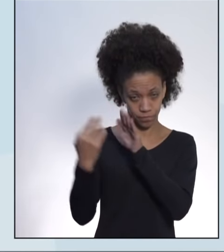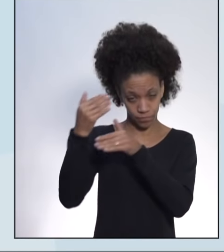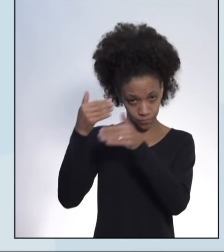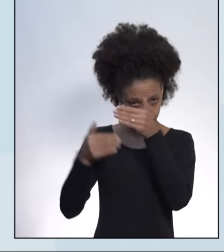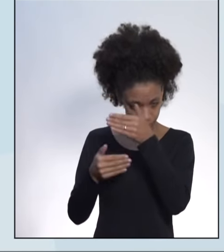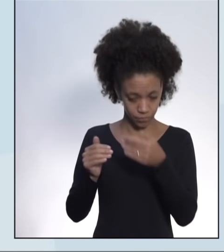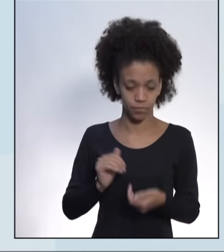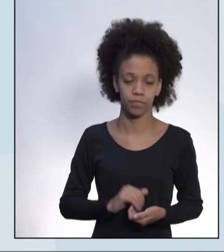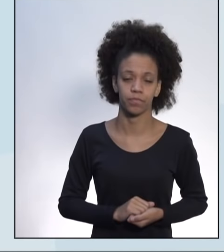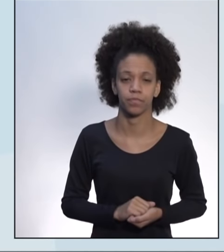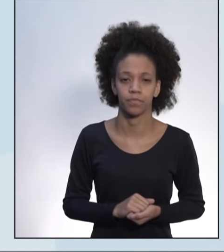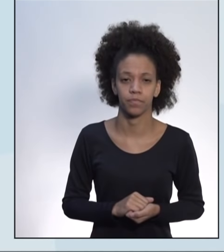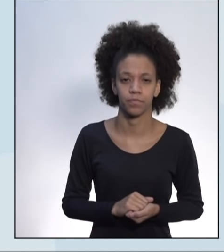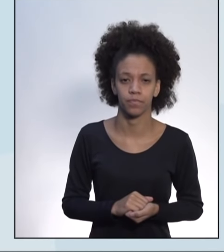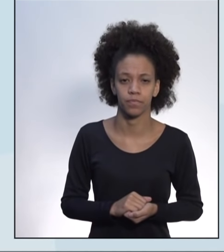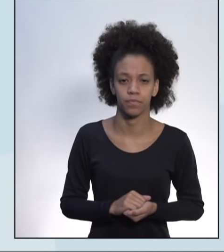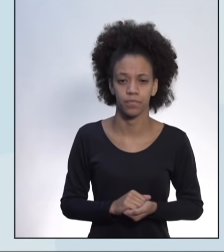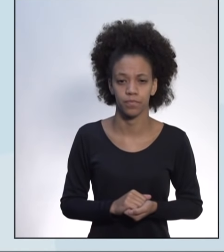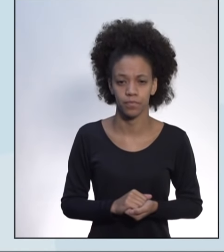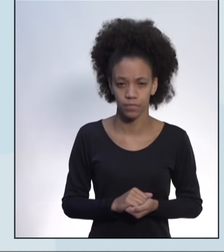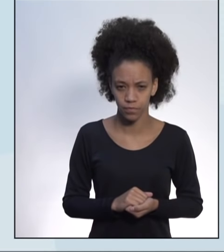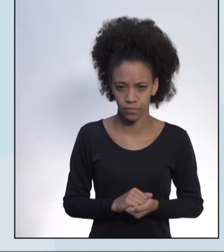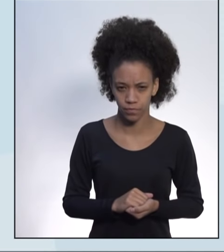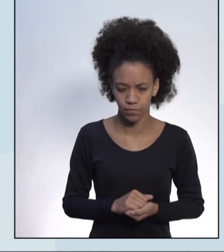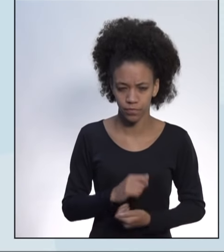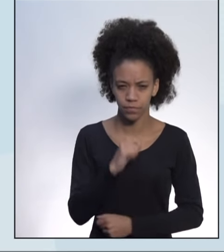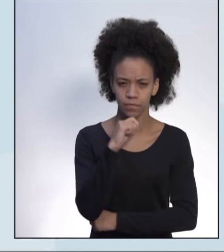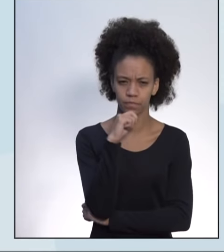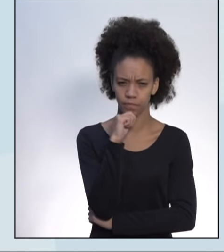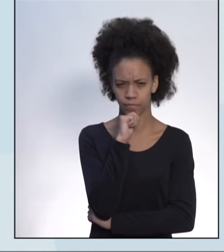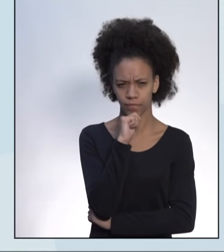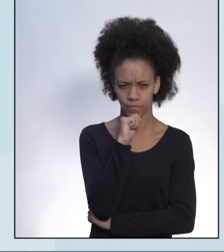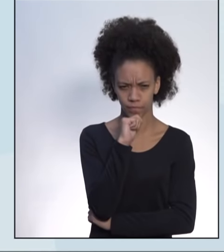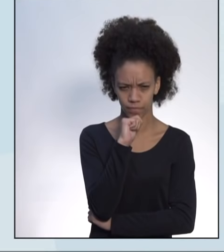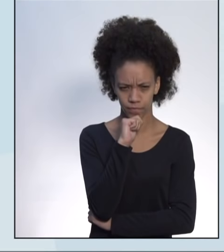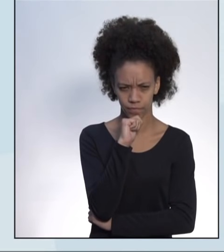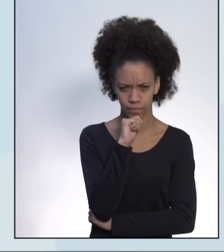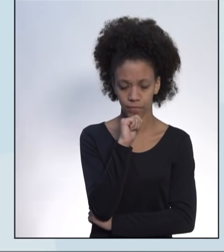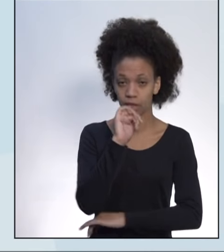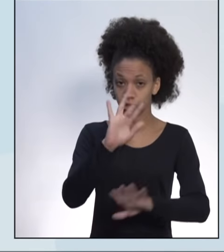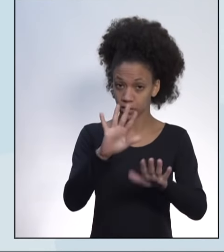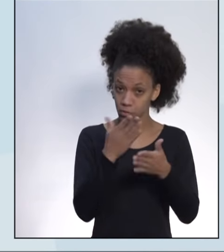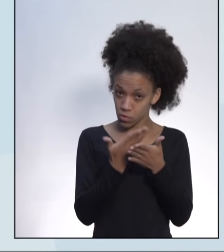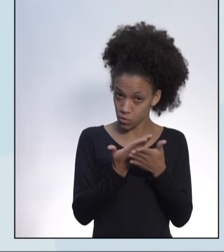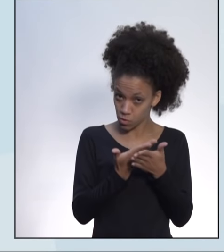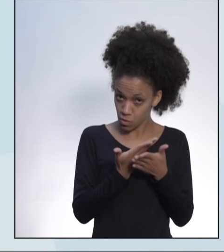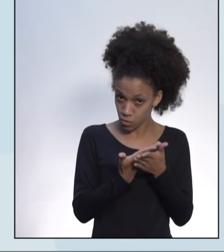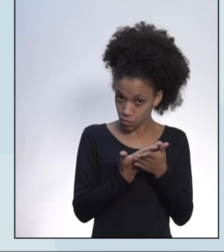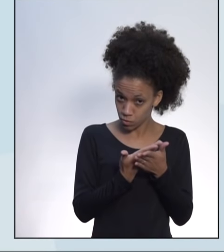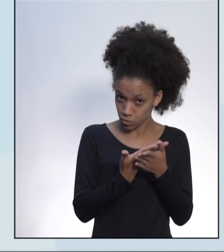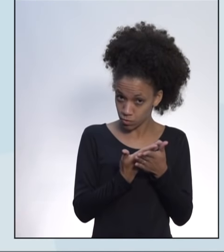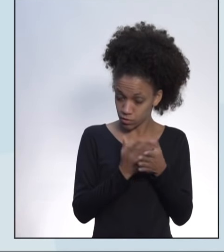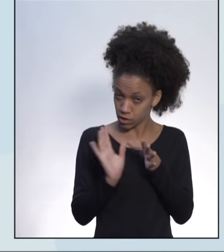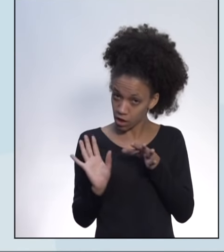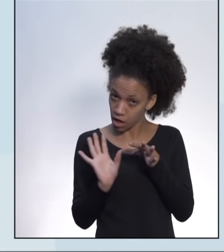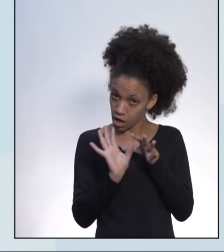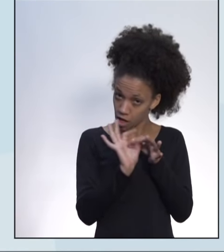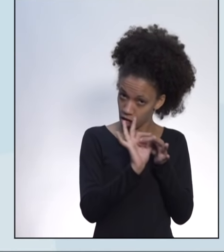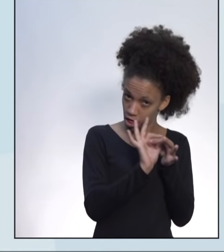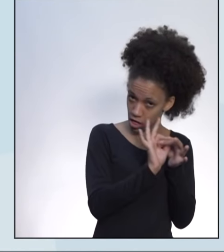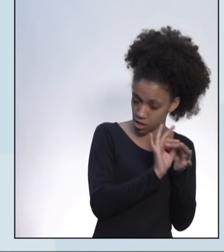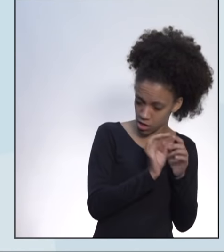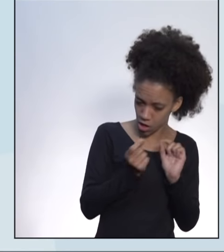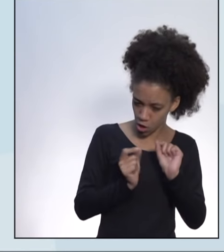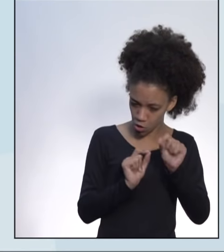between organized on and derived então é o estudo da relação entre